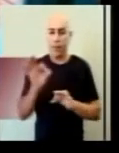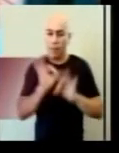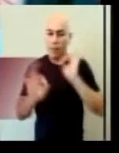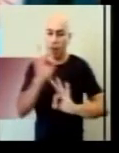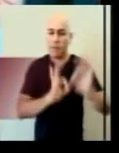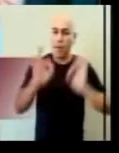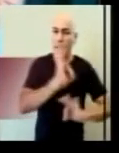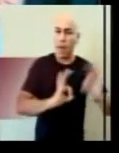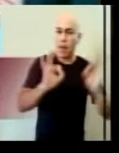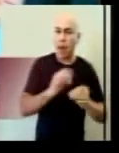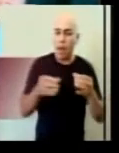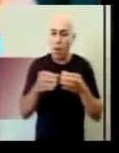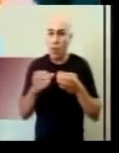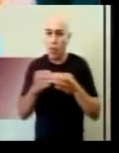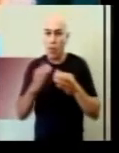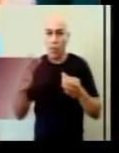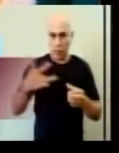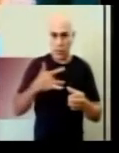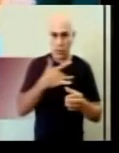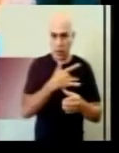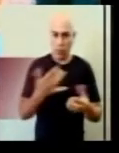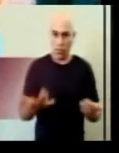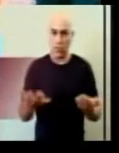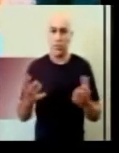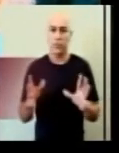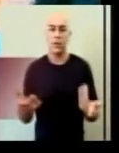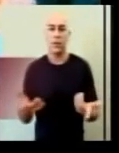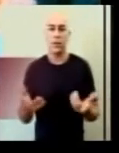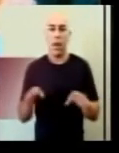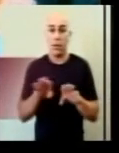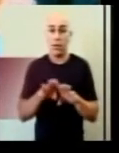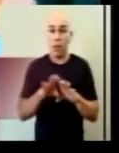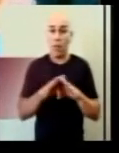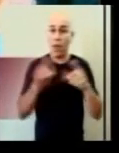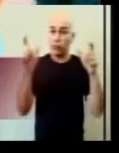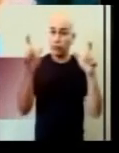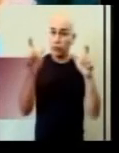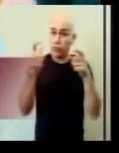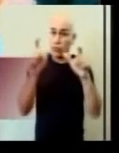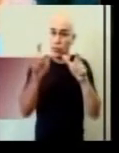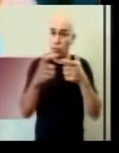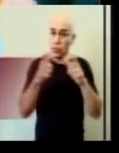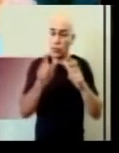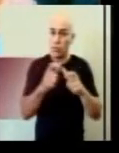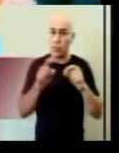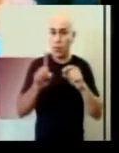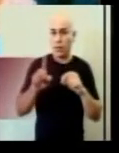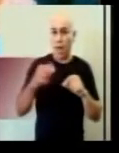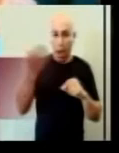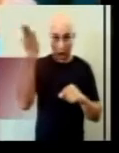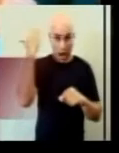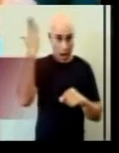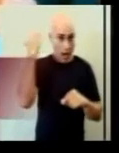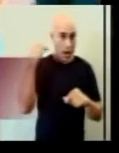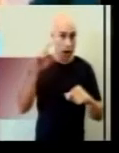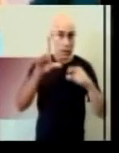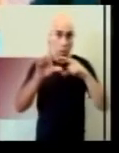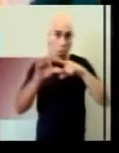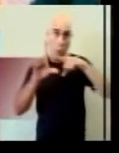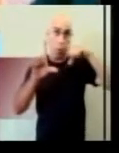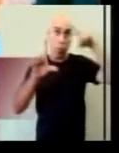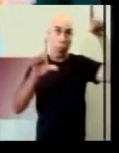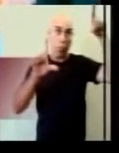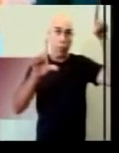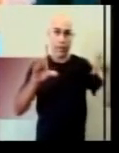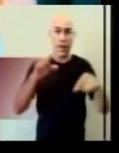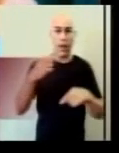programarmos. Como você vê, também está numa descendente. Lá no pico, nós tínhamos 216, agora